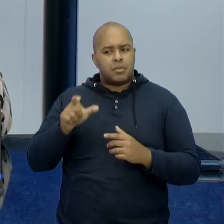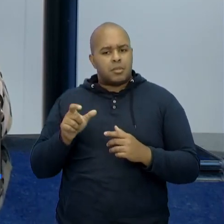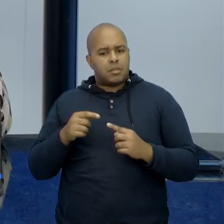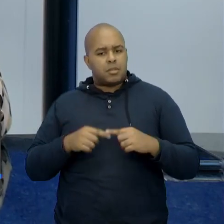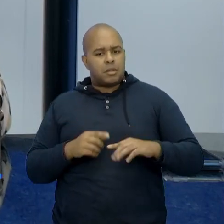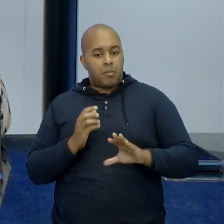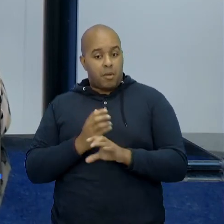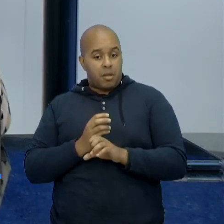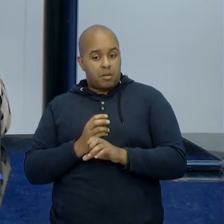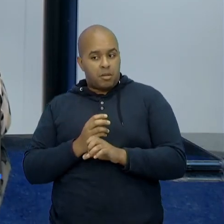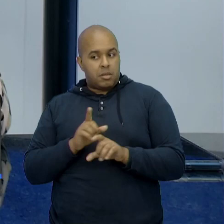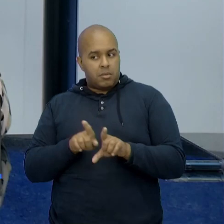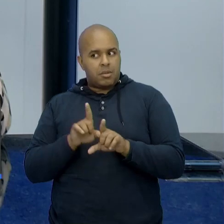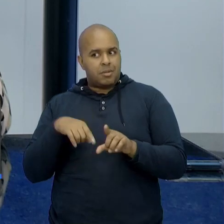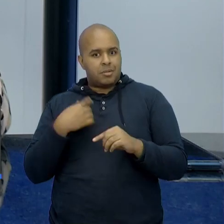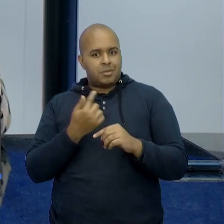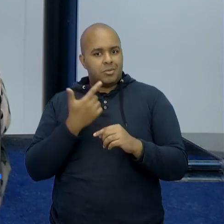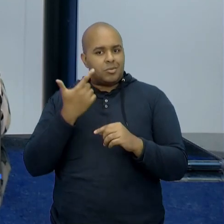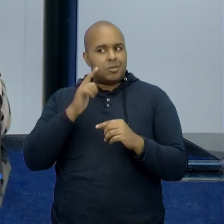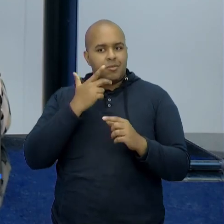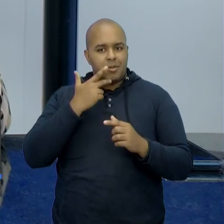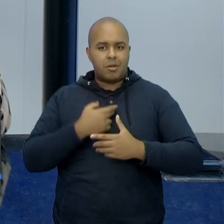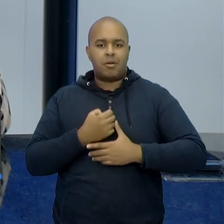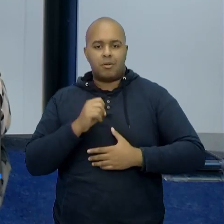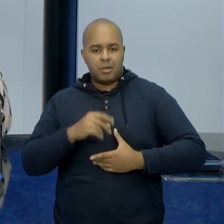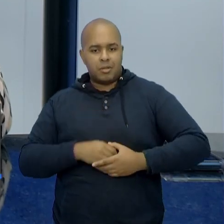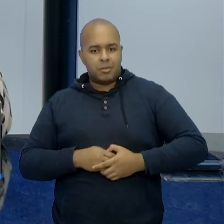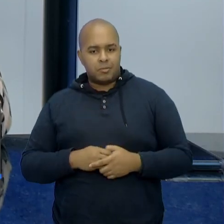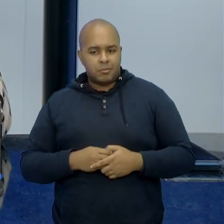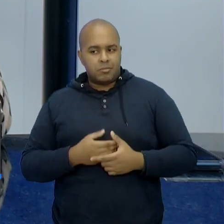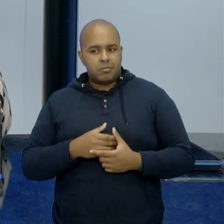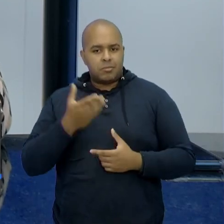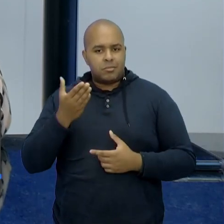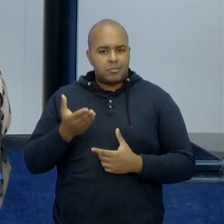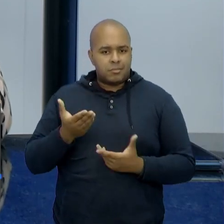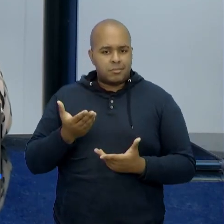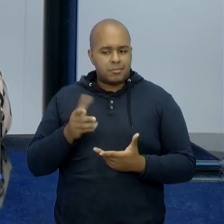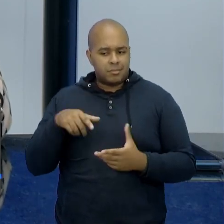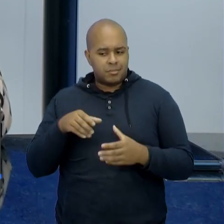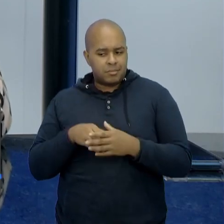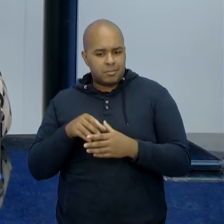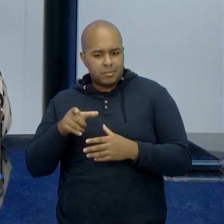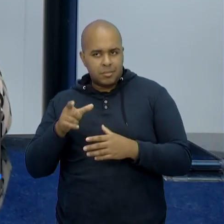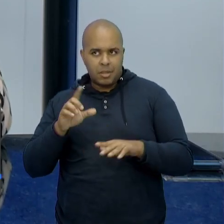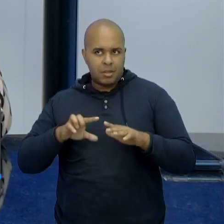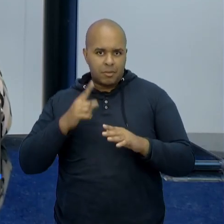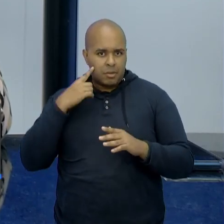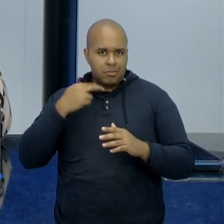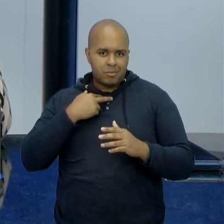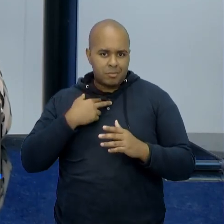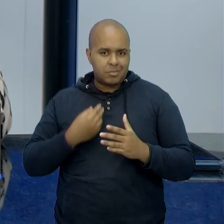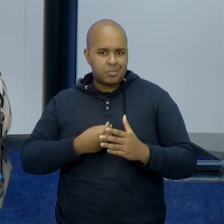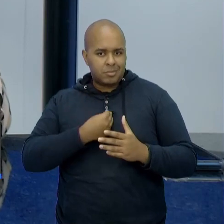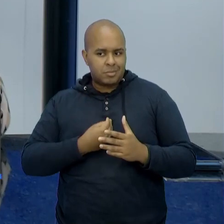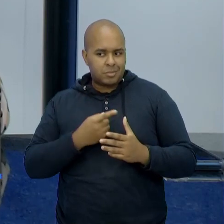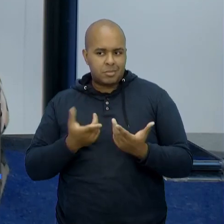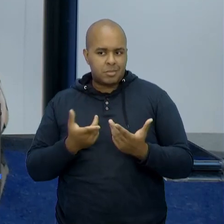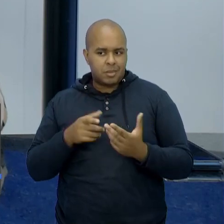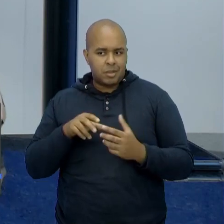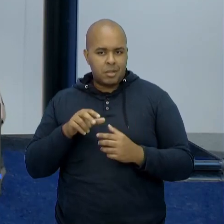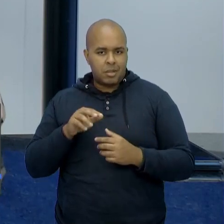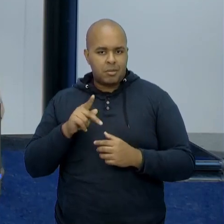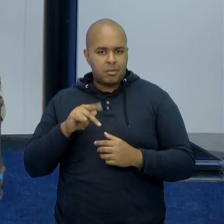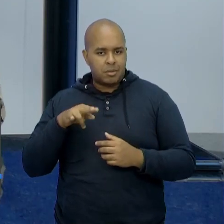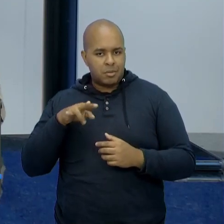nesses impactos e a gente consiga falar, ok, essa comunidade não vai mais poder viver da